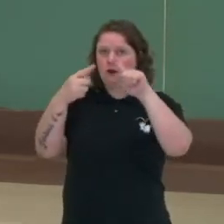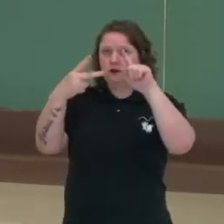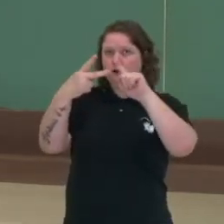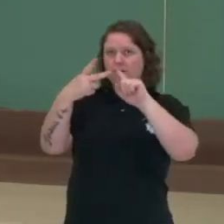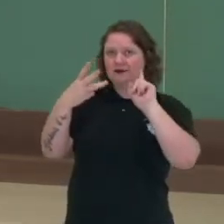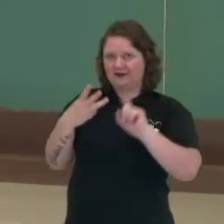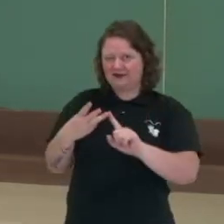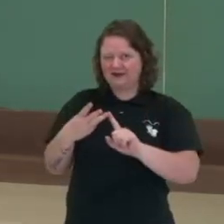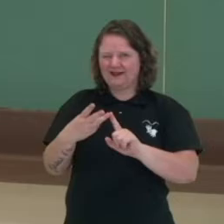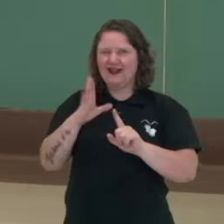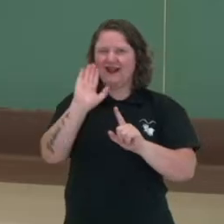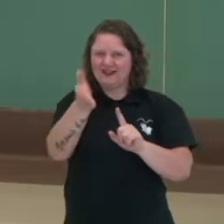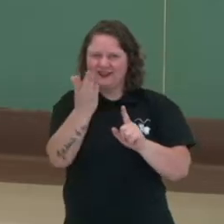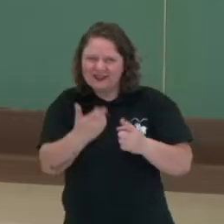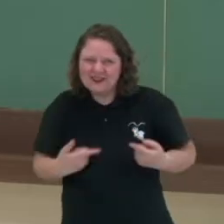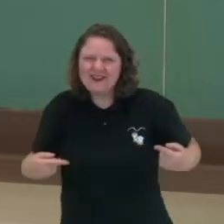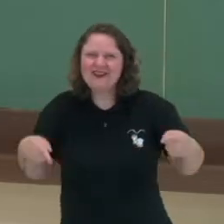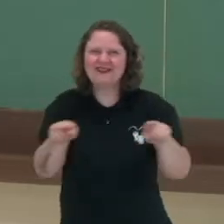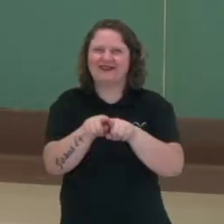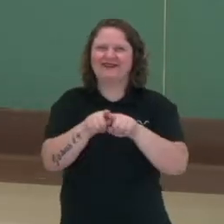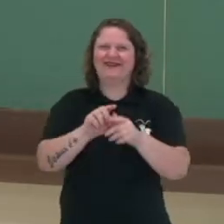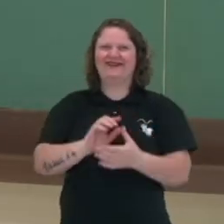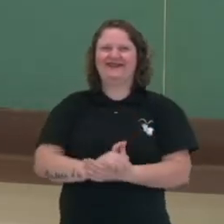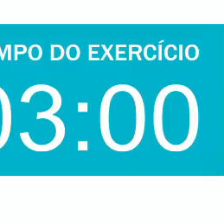dica. Daqui a pouquinho nós voltamos.